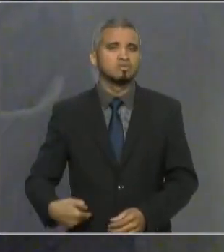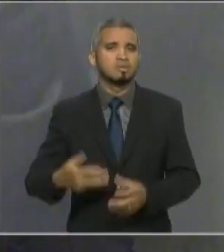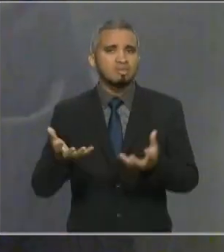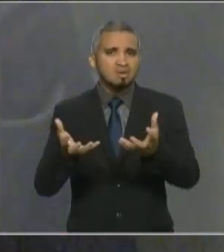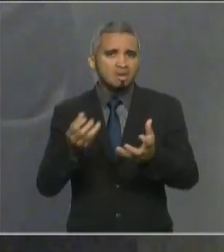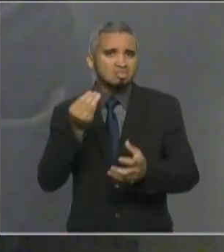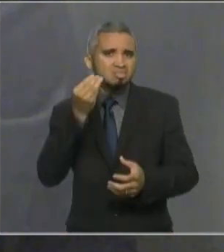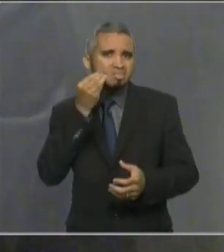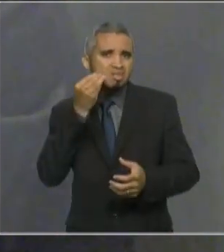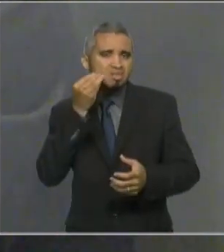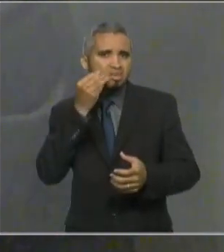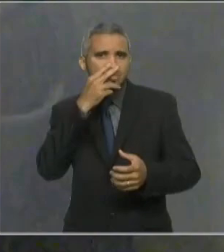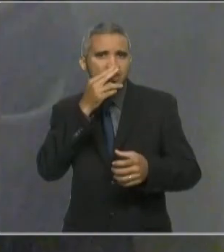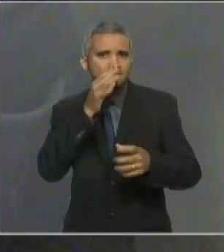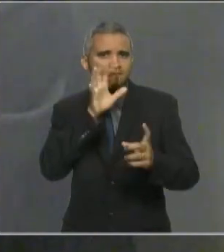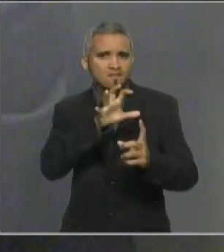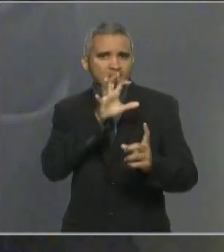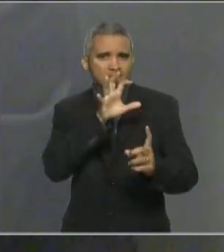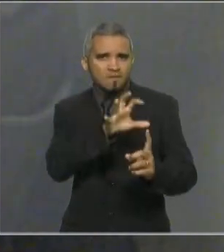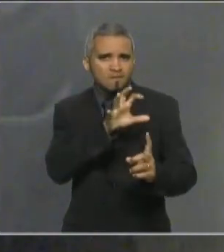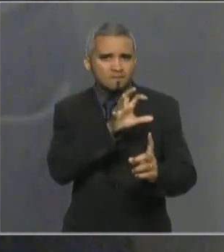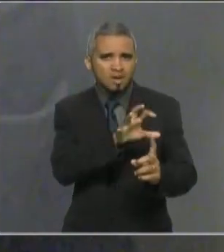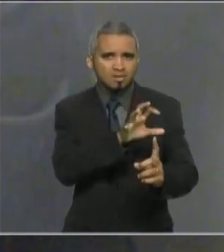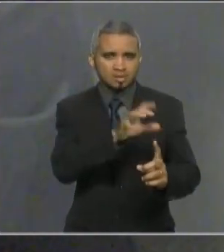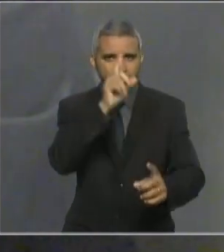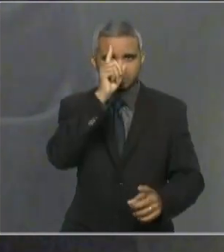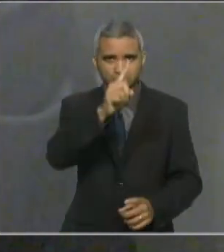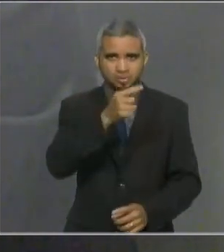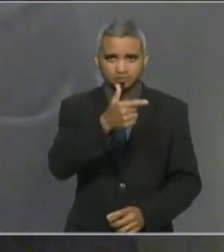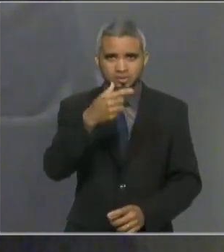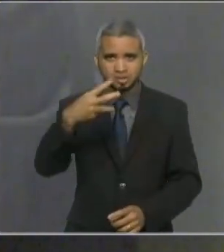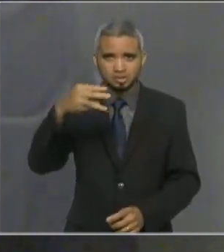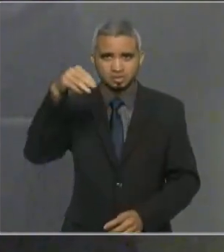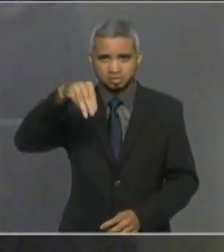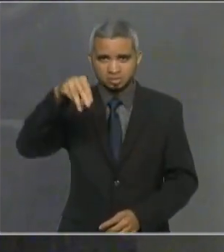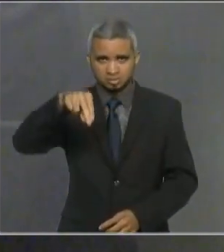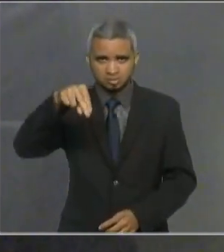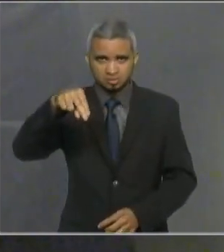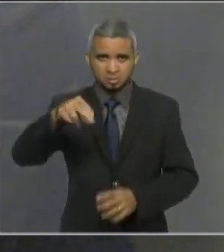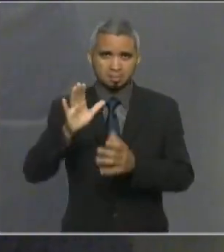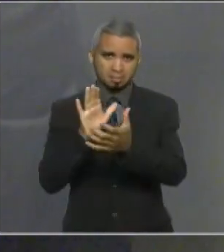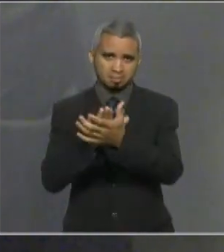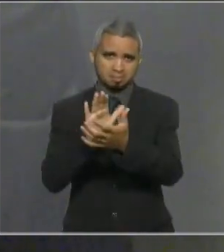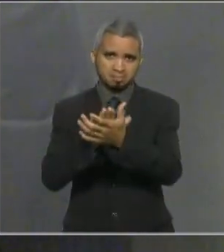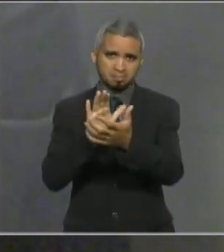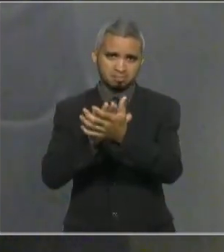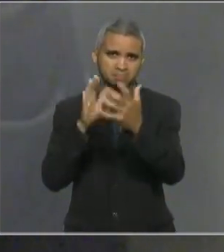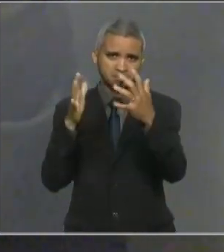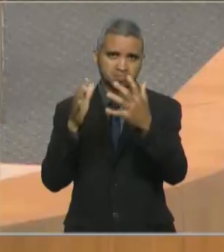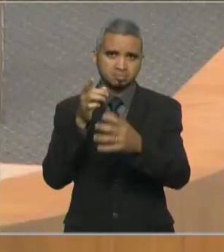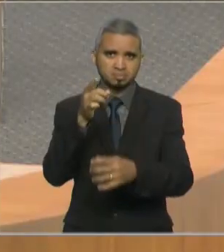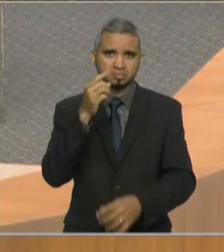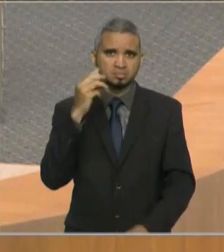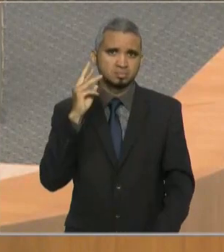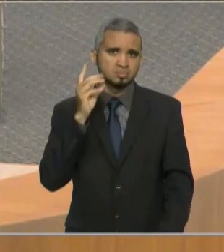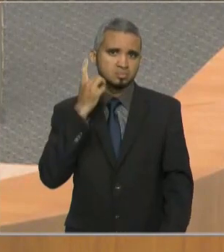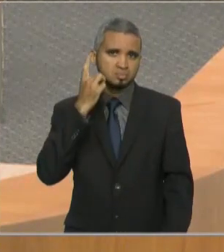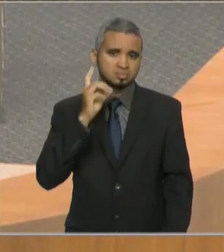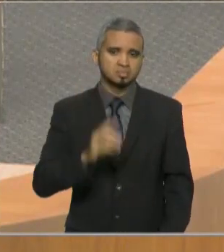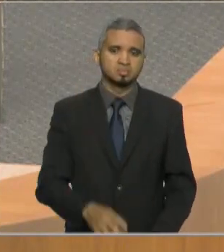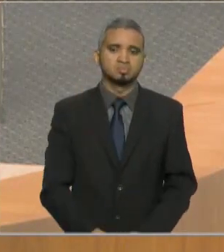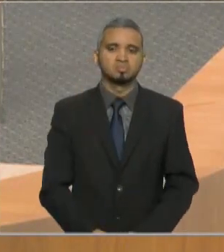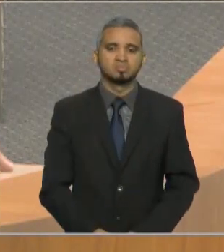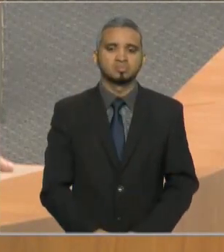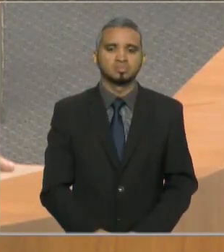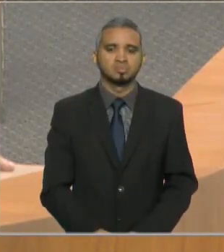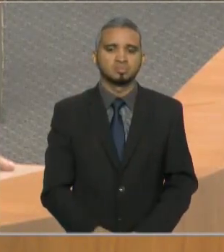tentando influenciar nesse pleito eleitoral do dia 23 de novembro. Parabéns, deputado. Deputado Gilásio, muito obrigado pela